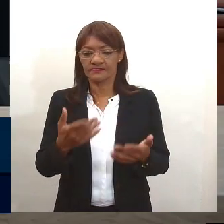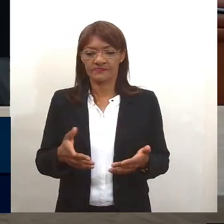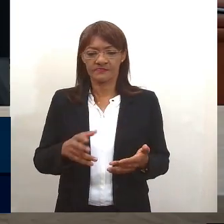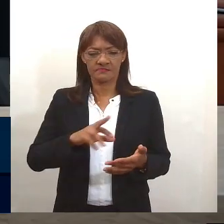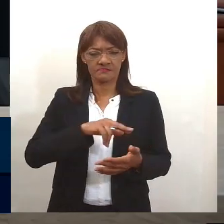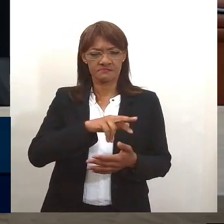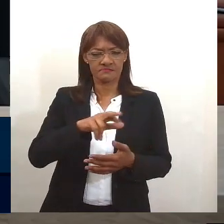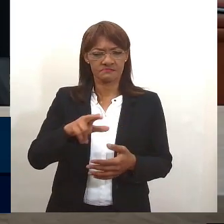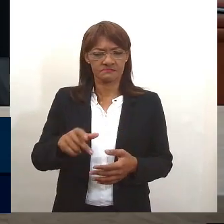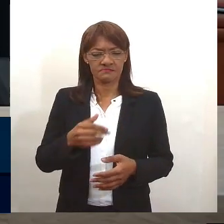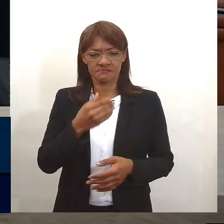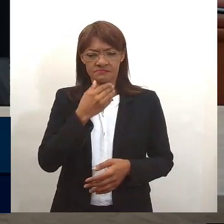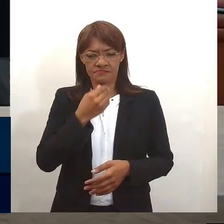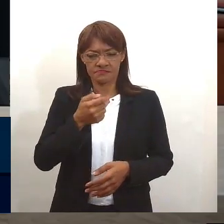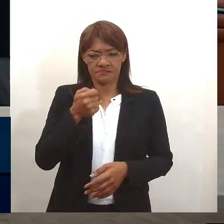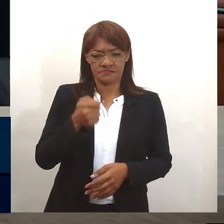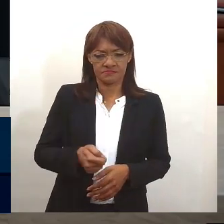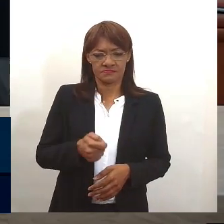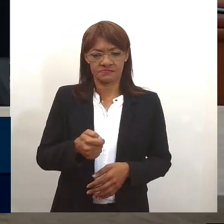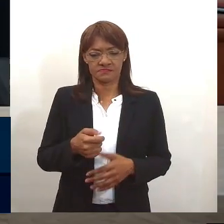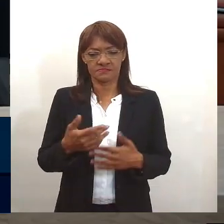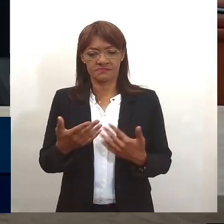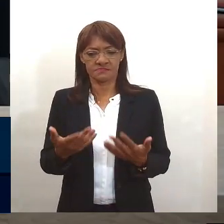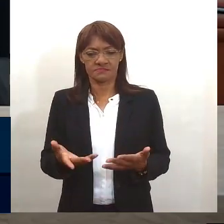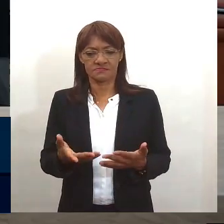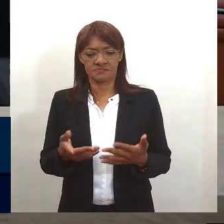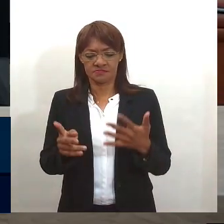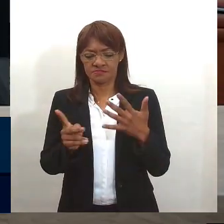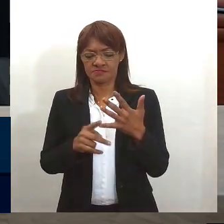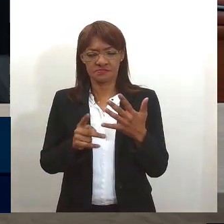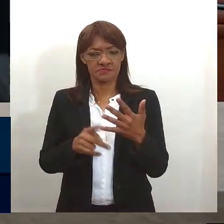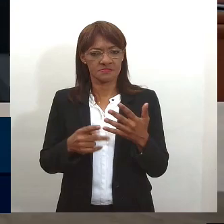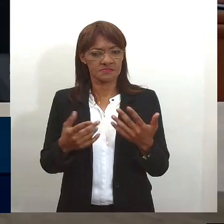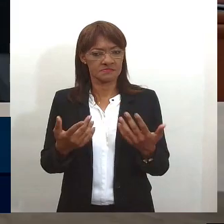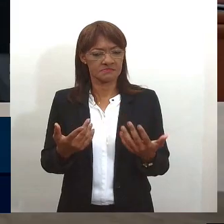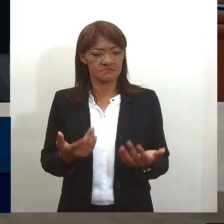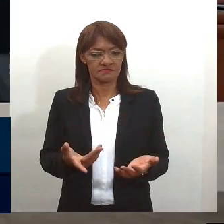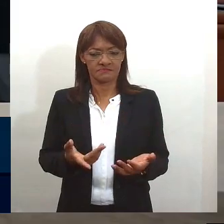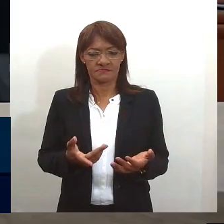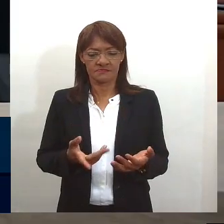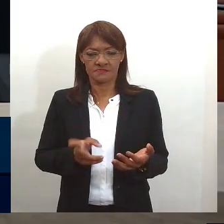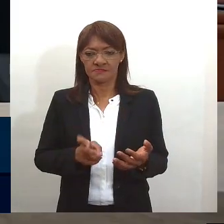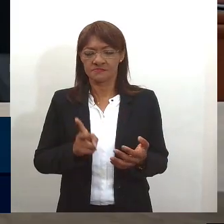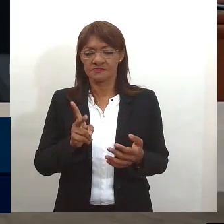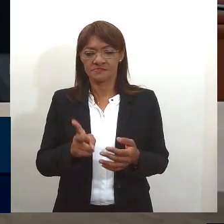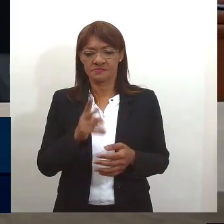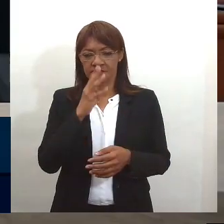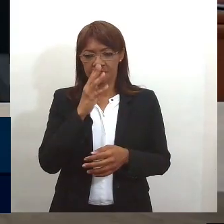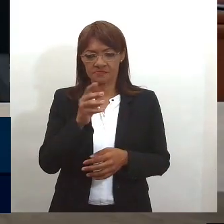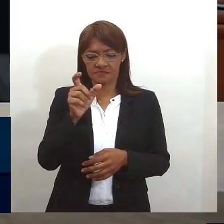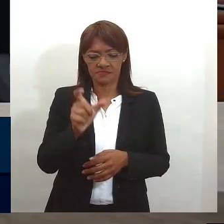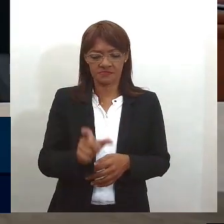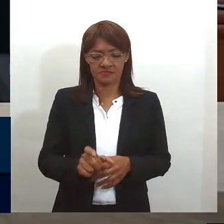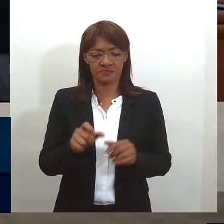desqualificar, né, o seu trabalho, desqualificar, né, a competência de uma